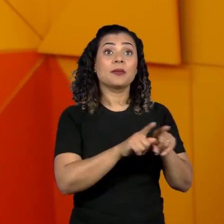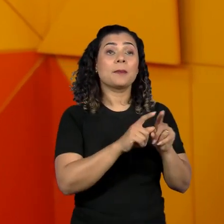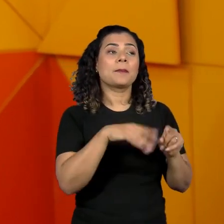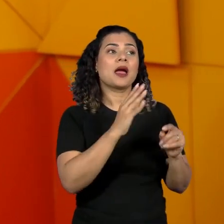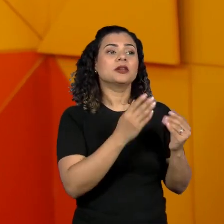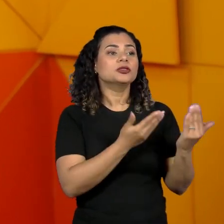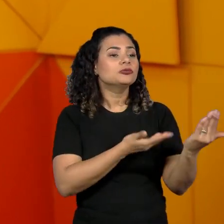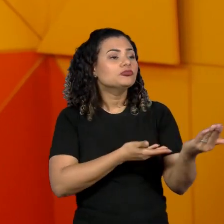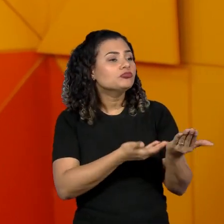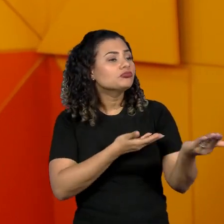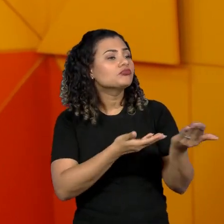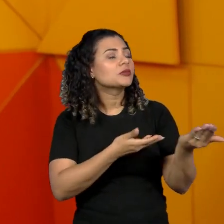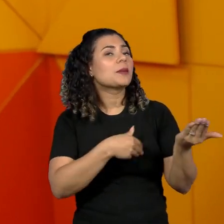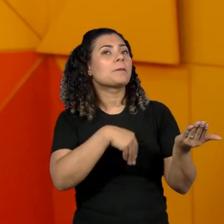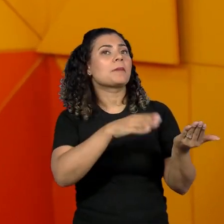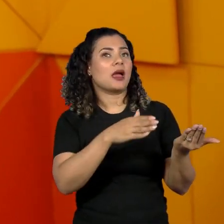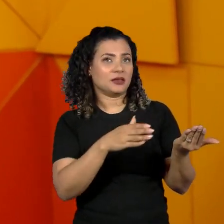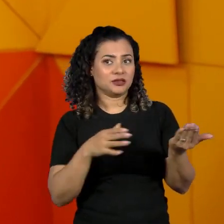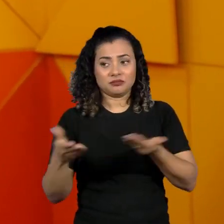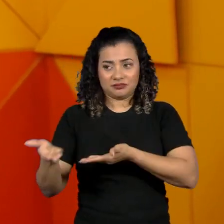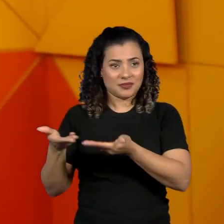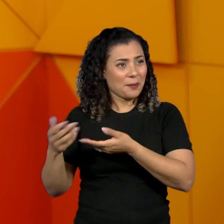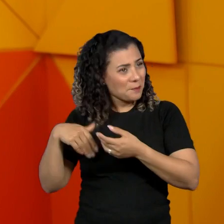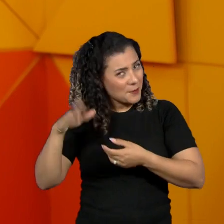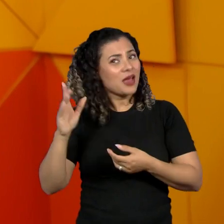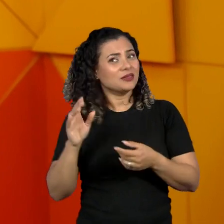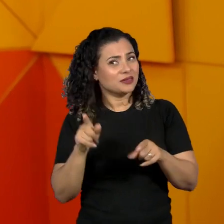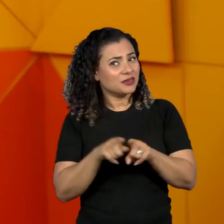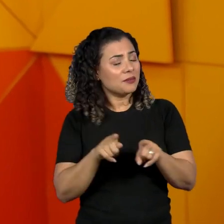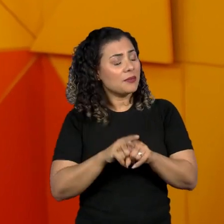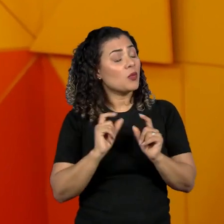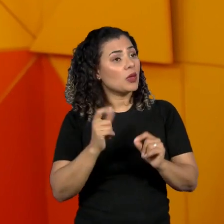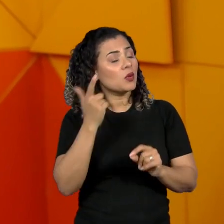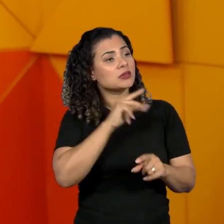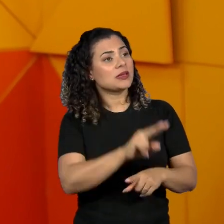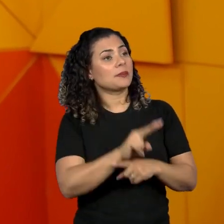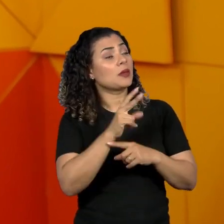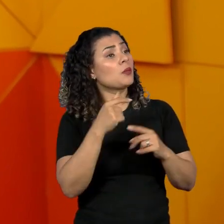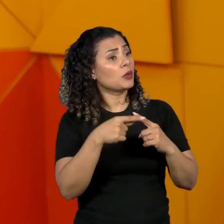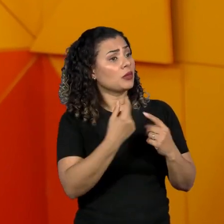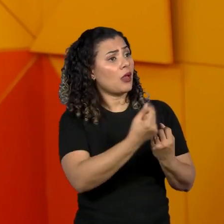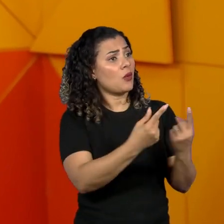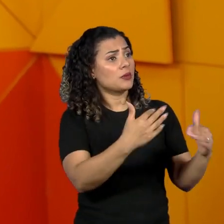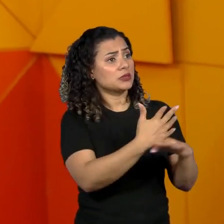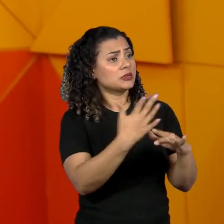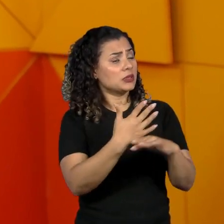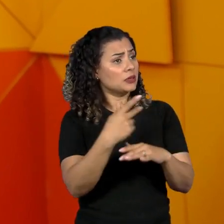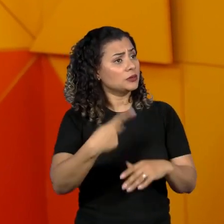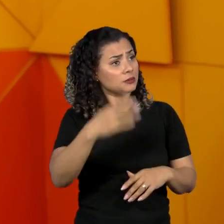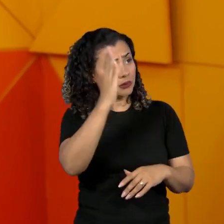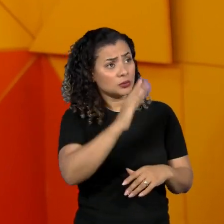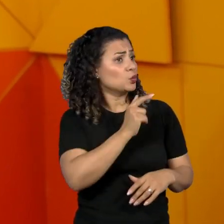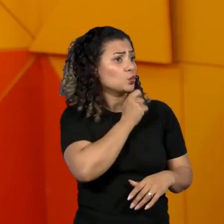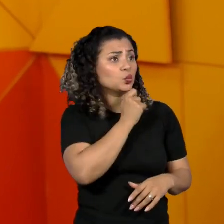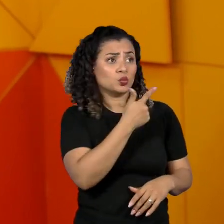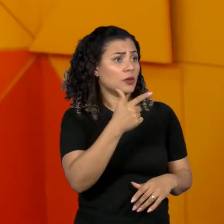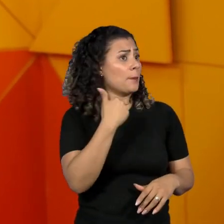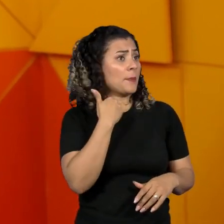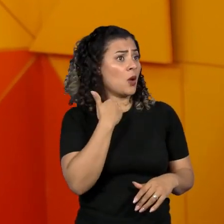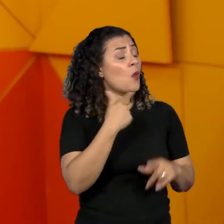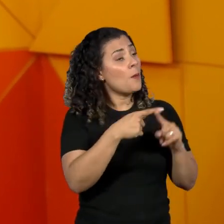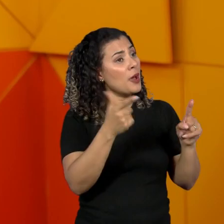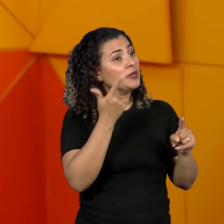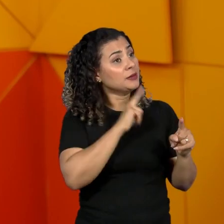próxima desse cooperado e dessa pessoa que vai ter acesso a esse crédito, porque tem muitas cidades brasileiras que não têm nem banco, mas